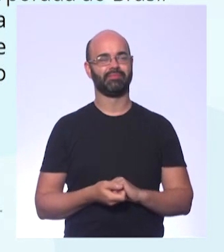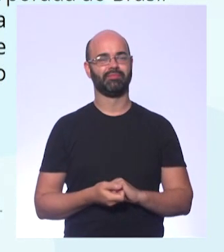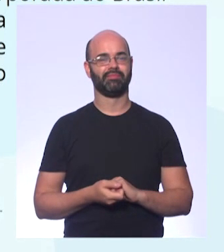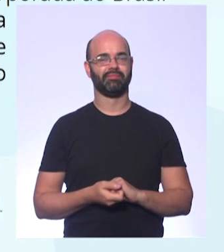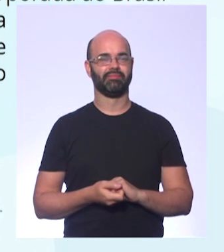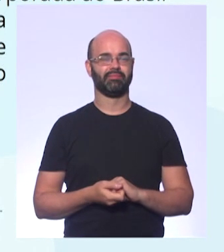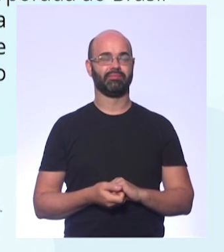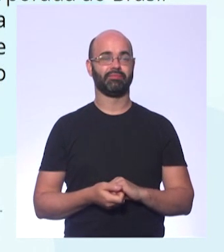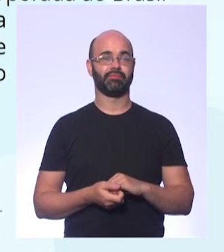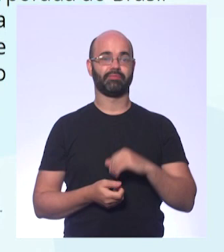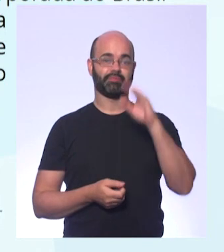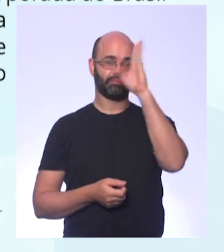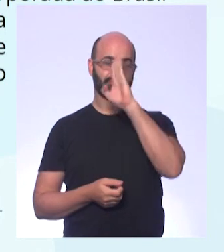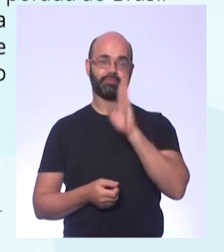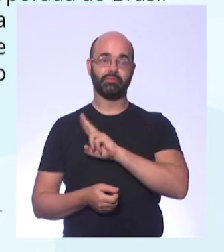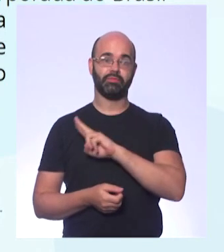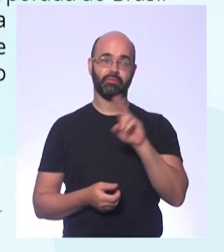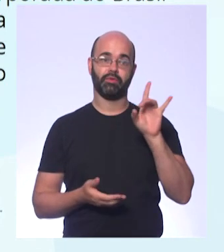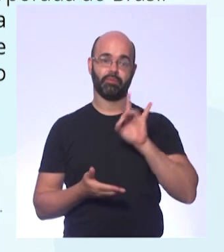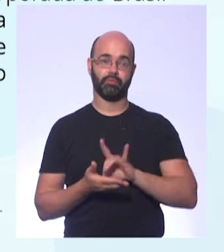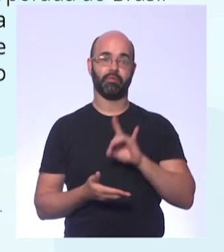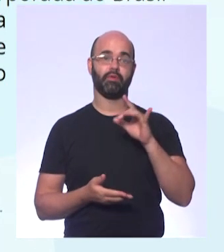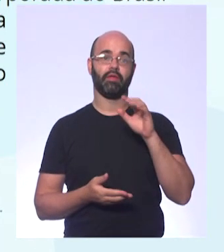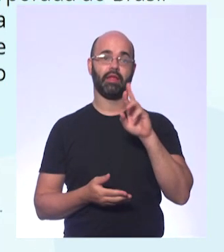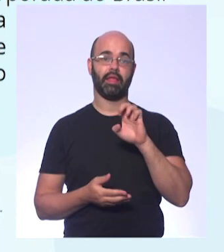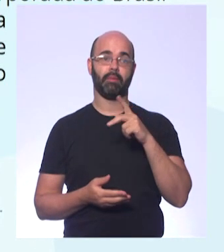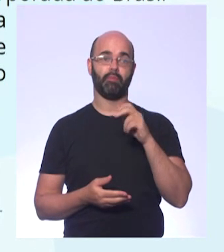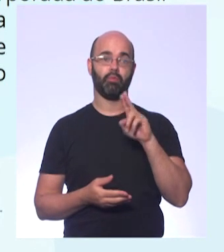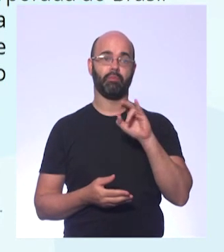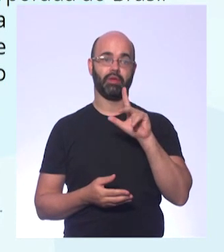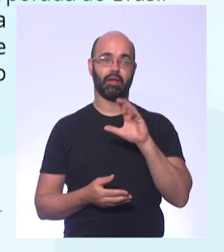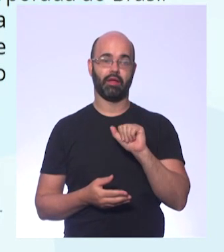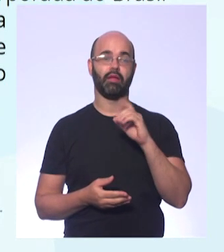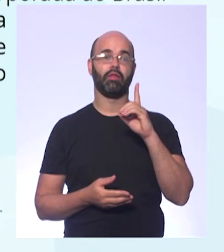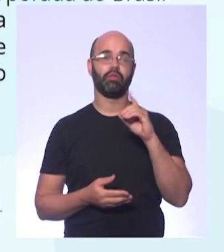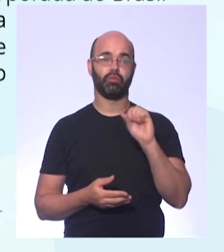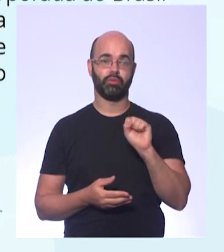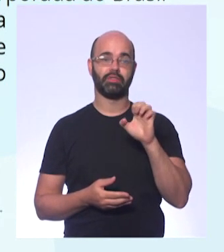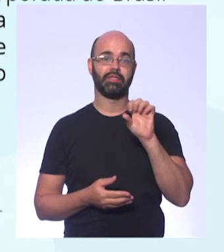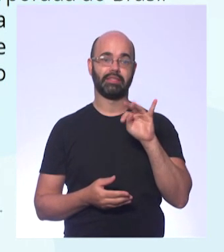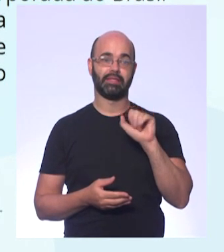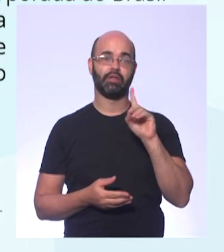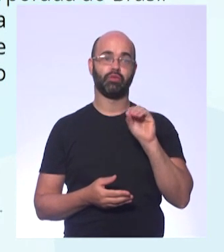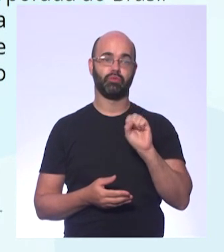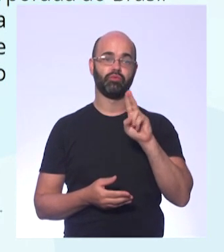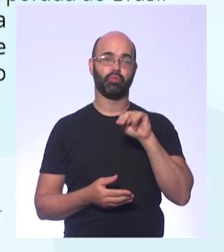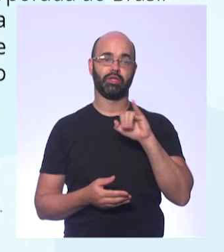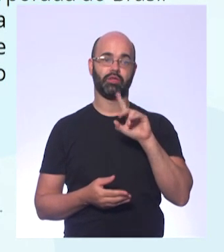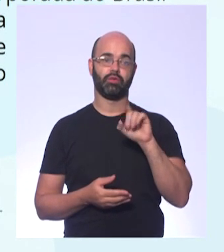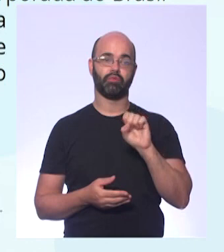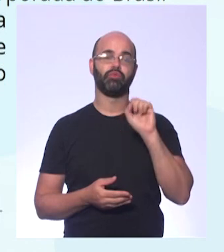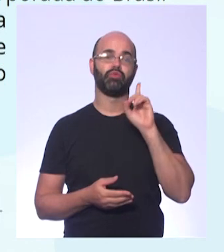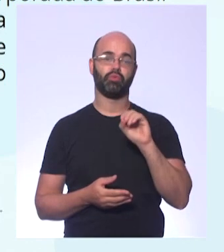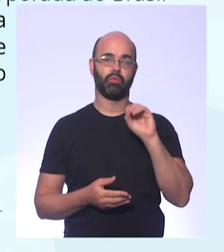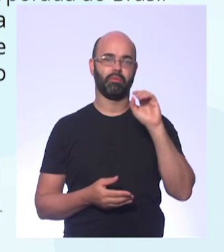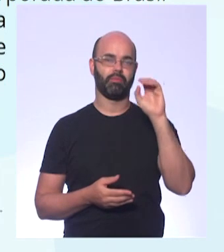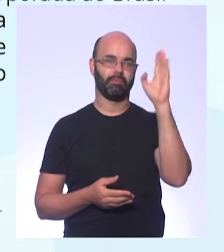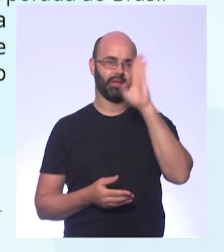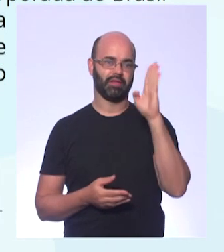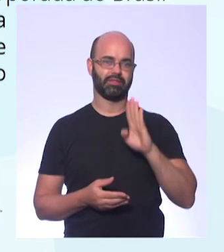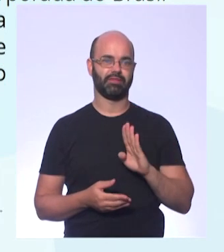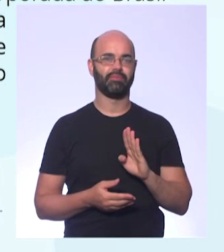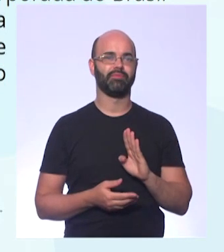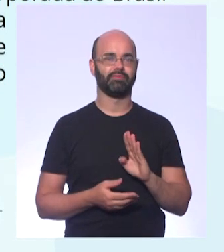né, oficial do Brasil é República dos Estados Unidos do Brasil, tá? No mapa anterior também estava. E aí também tem a